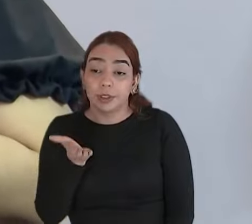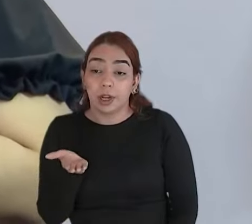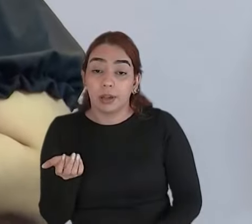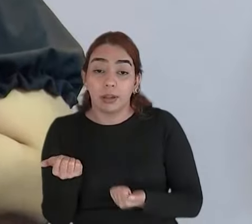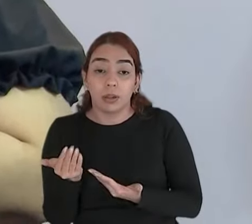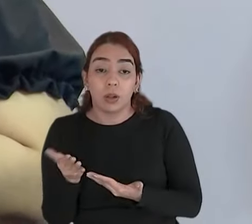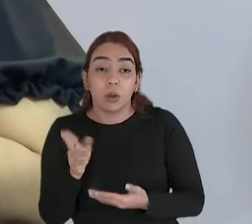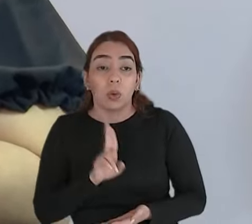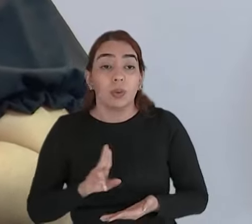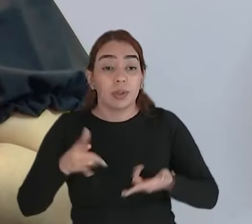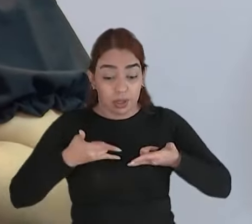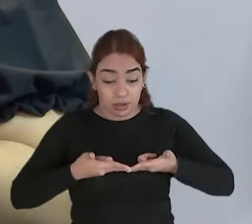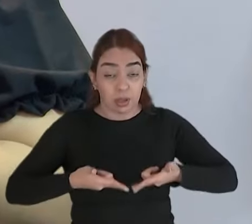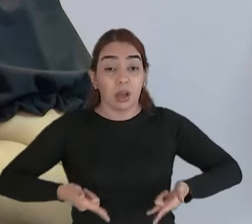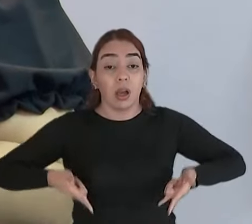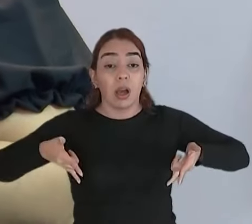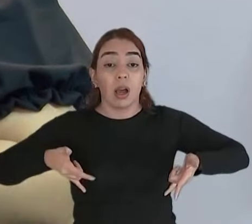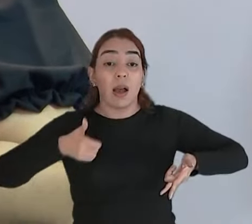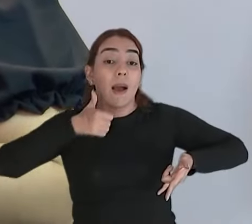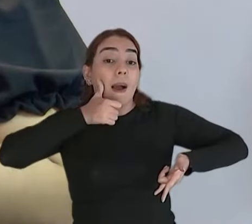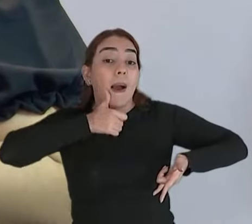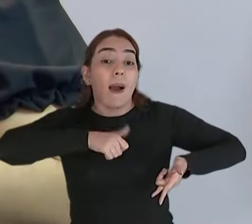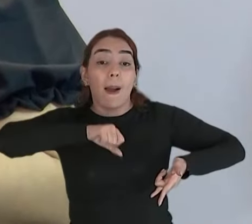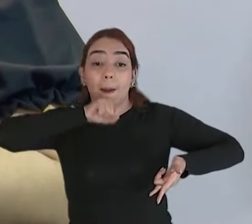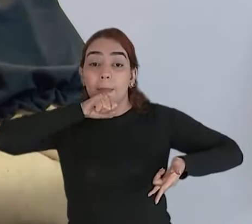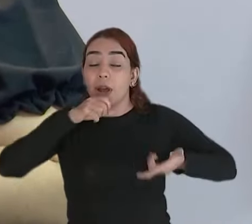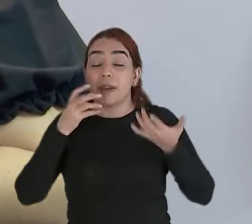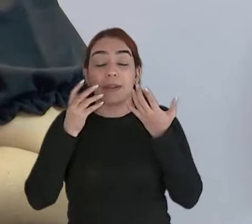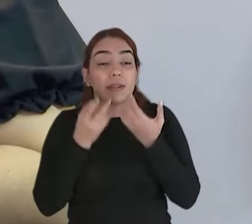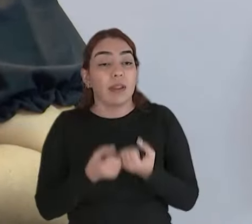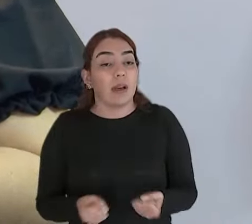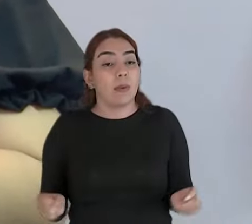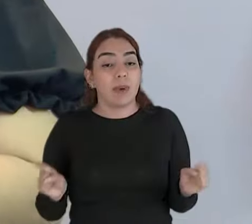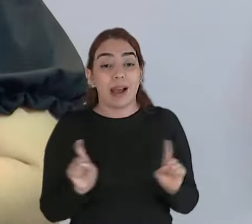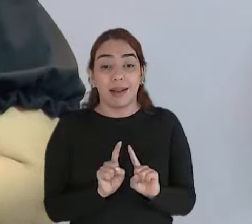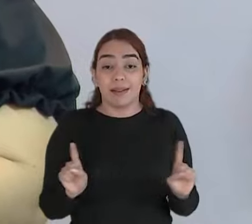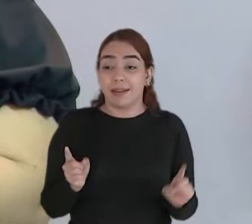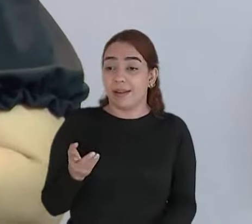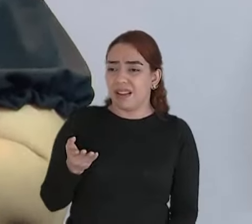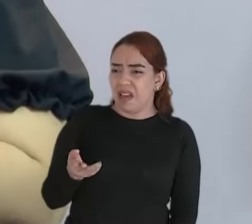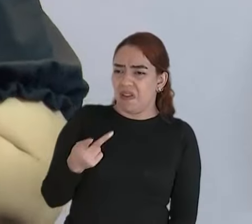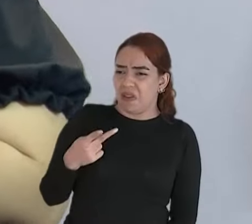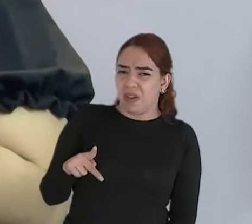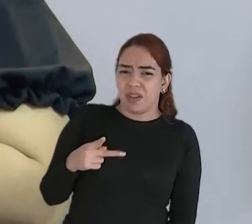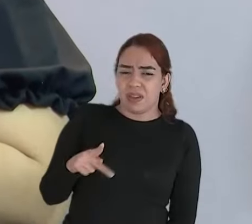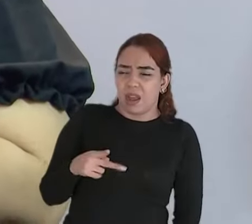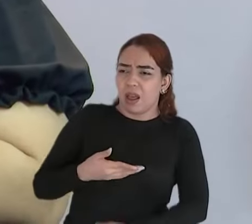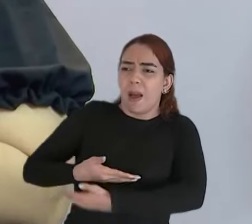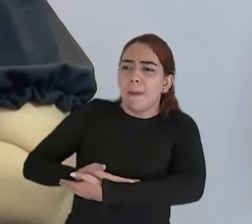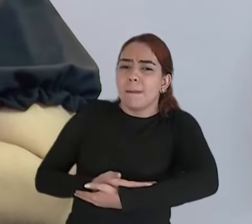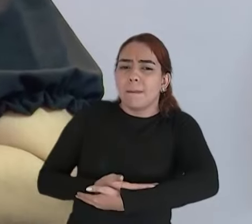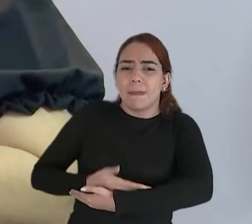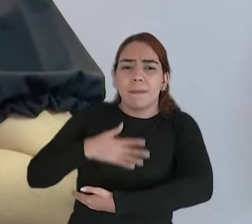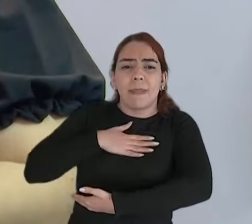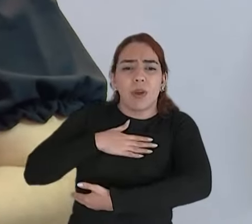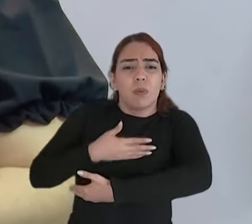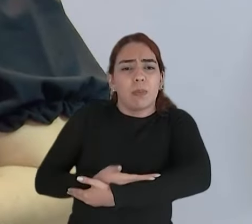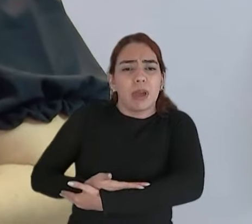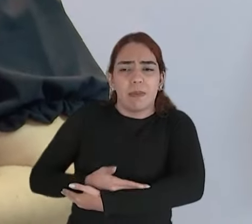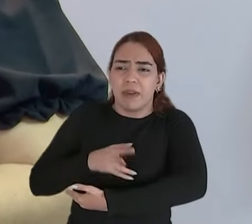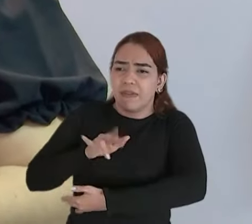usar um absorvente, porque a mãe não queria ensinar e não aceitava que a criancinha, que o bebezinho dela ia passar por esse